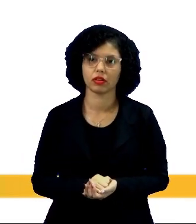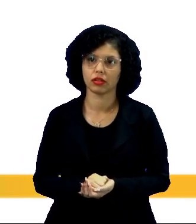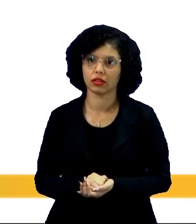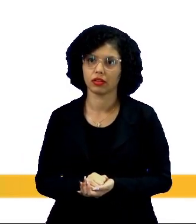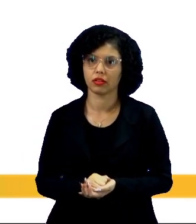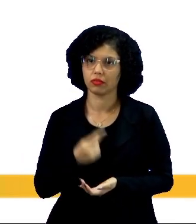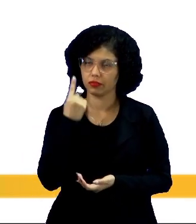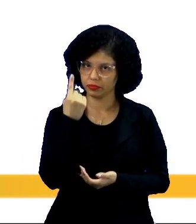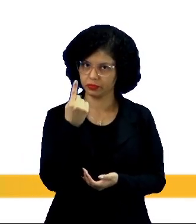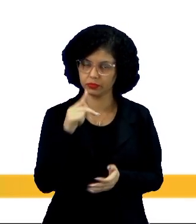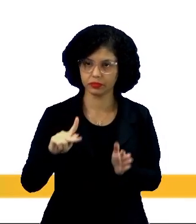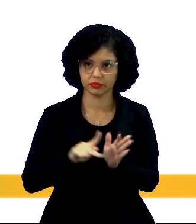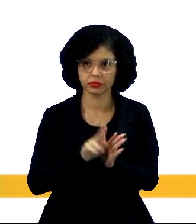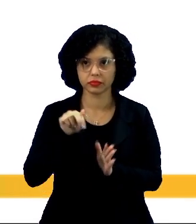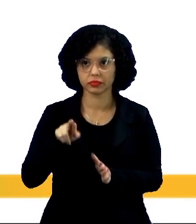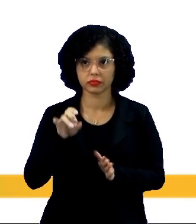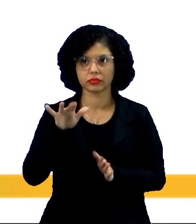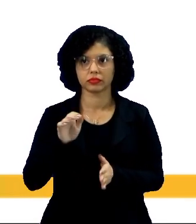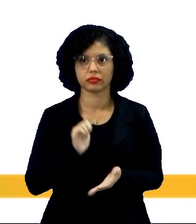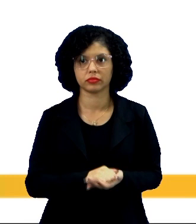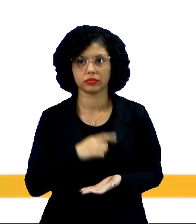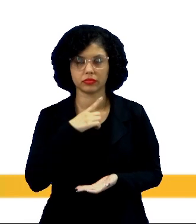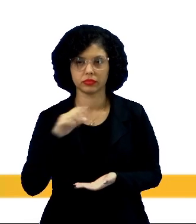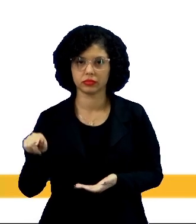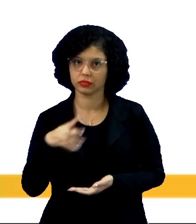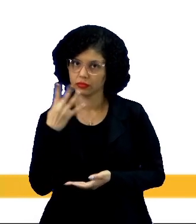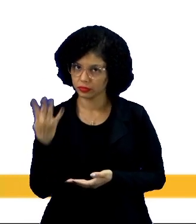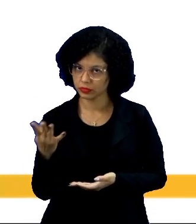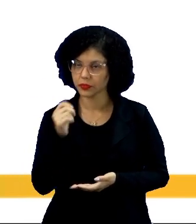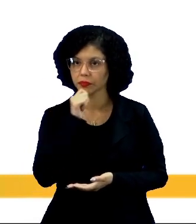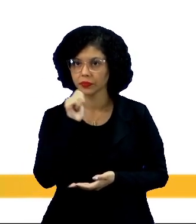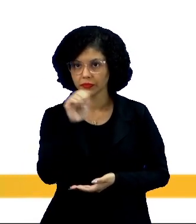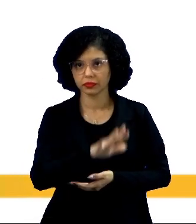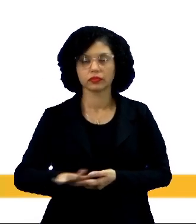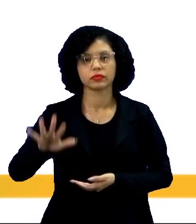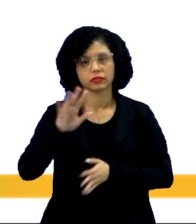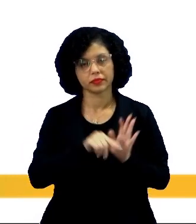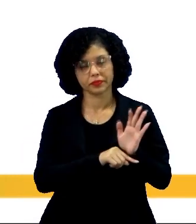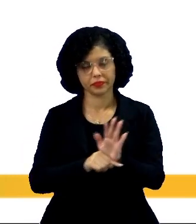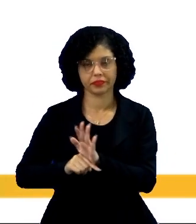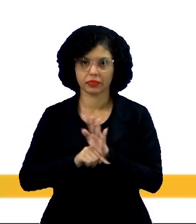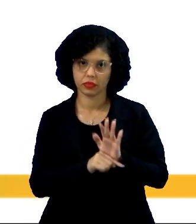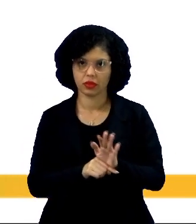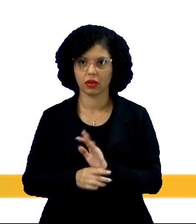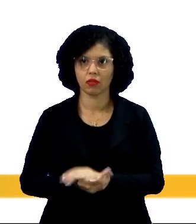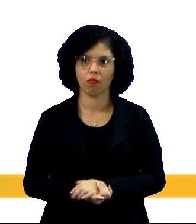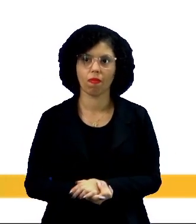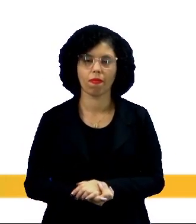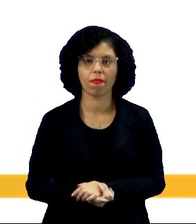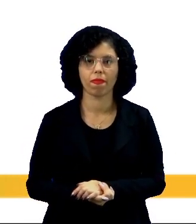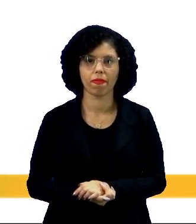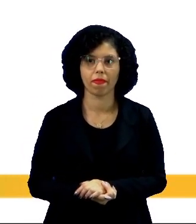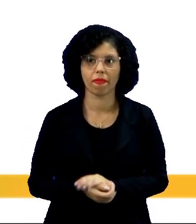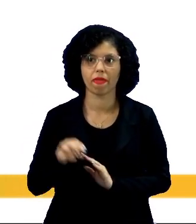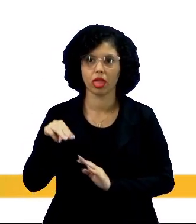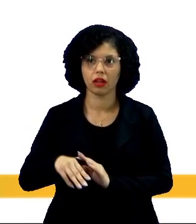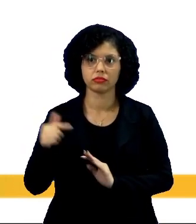uma unidade de área, nós vamos ter a quantidade de quadradinho vai representar metro